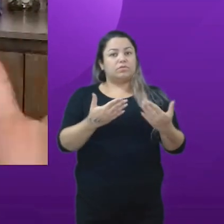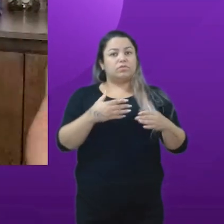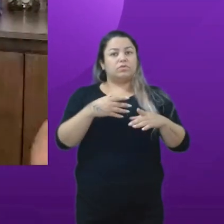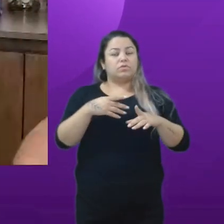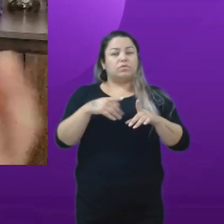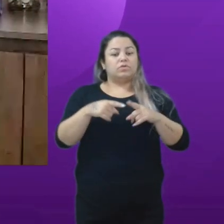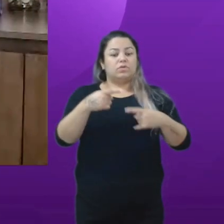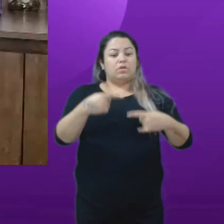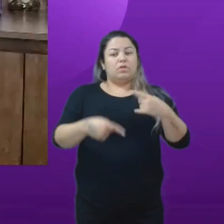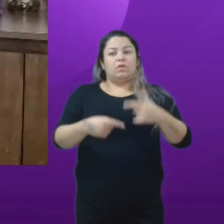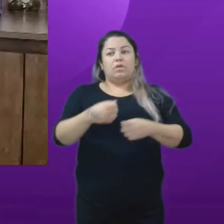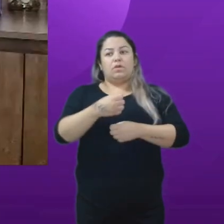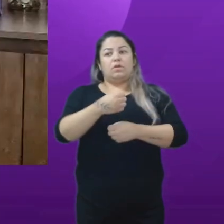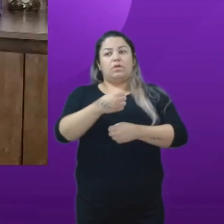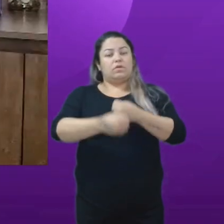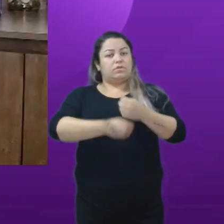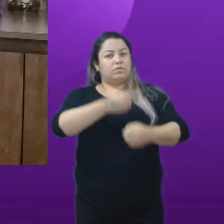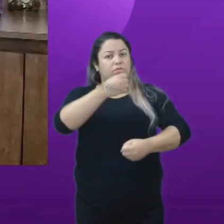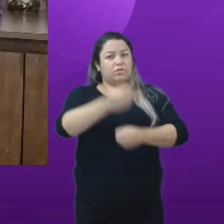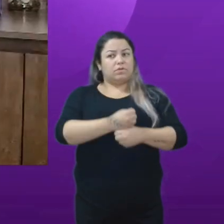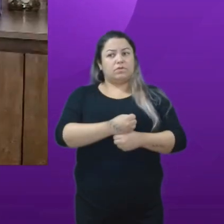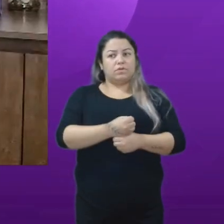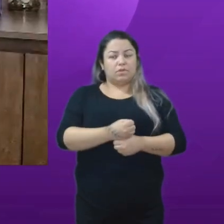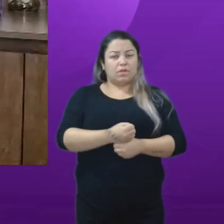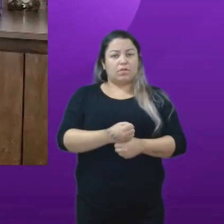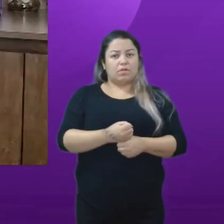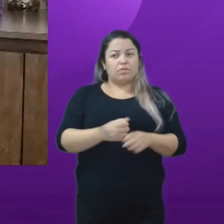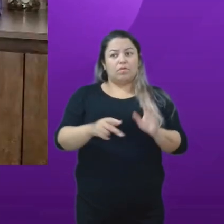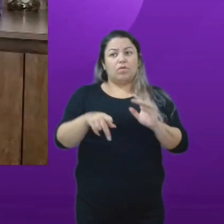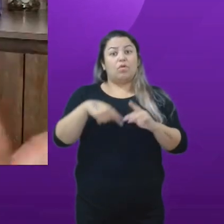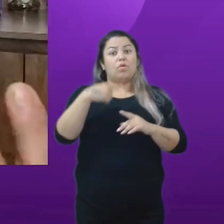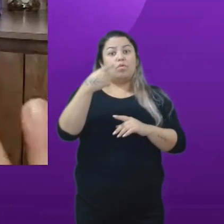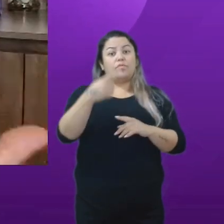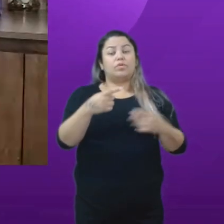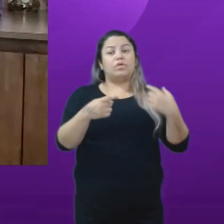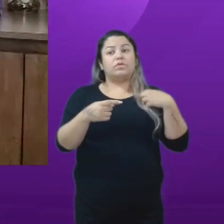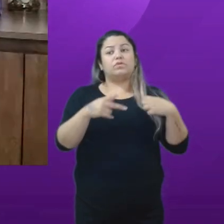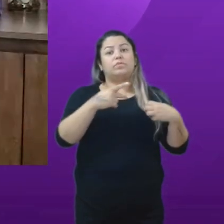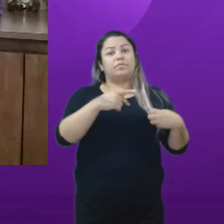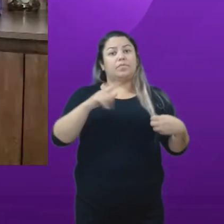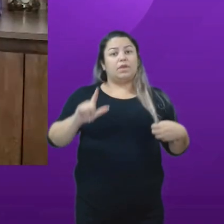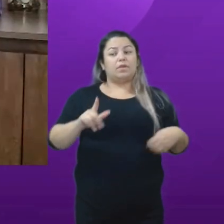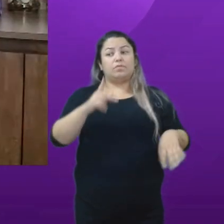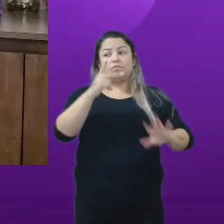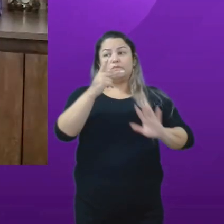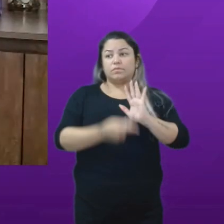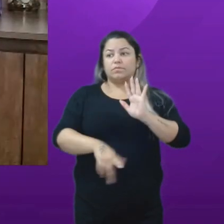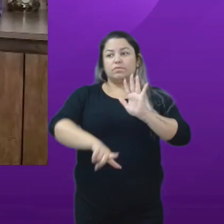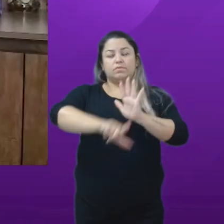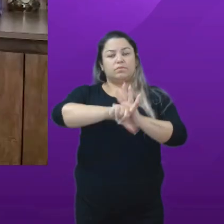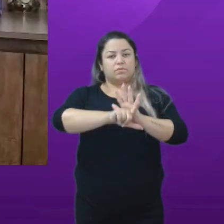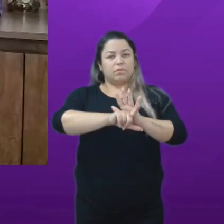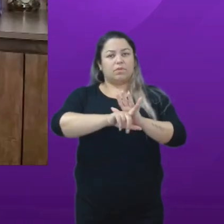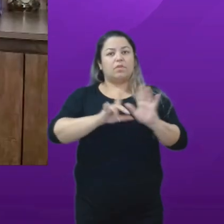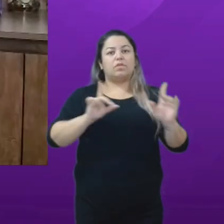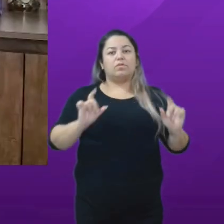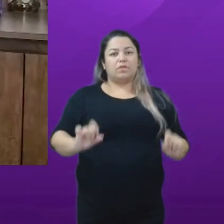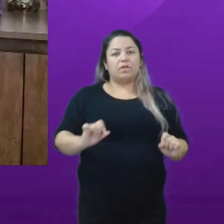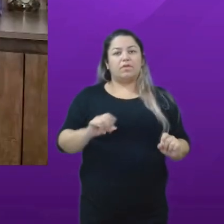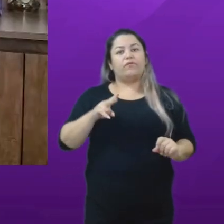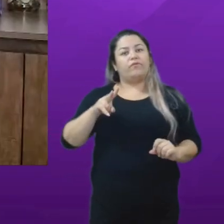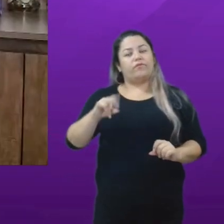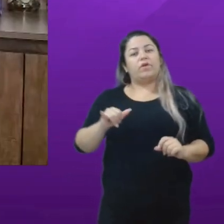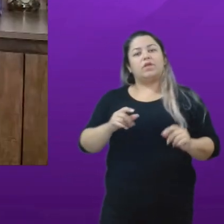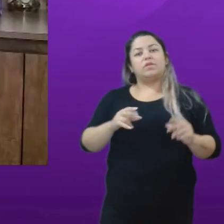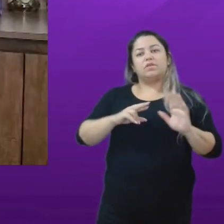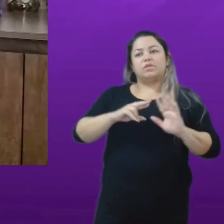nesse ano, se subir o próximo PL, projeto de lei, que vá tentar